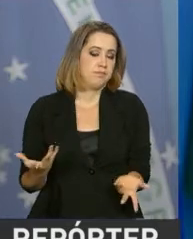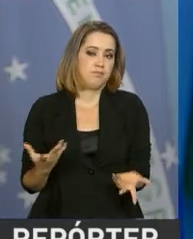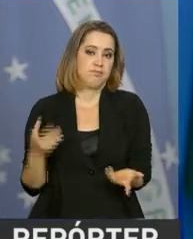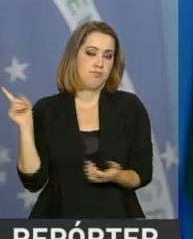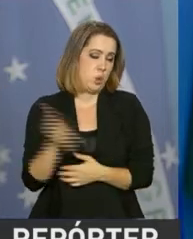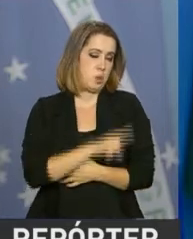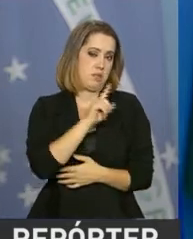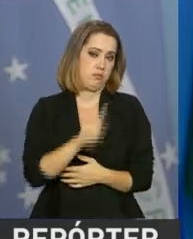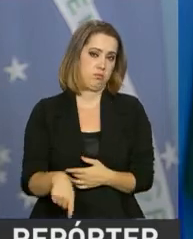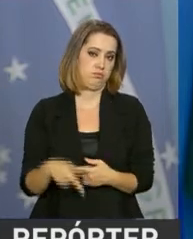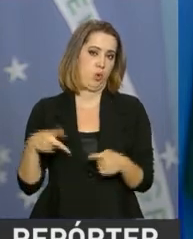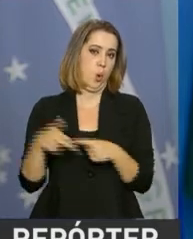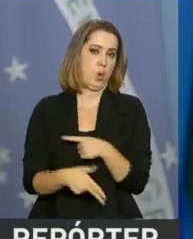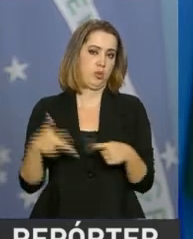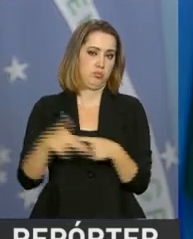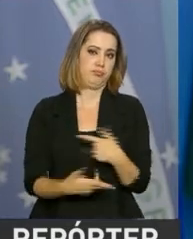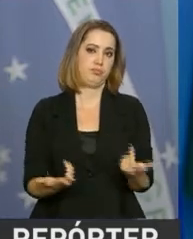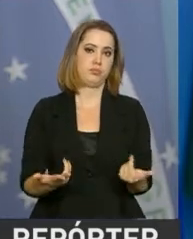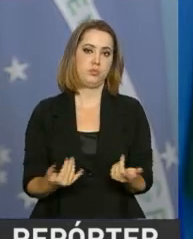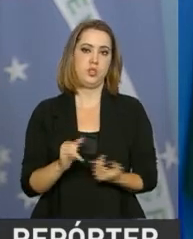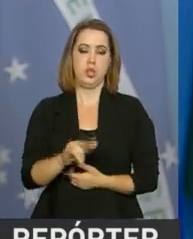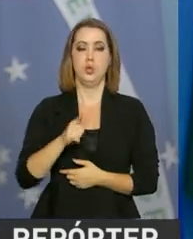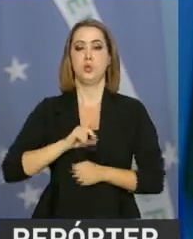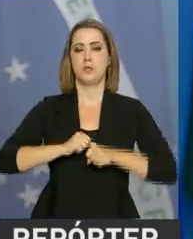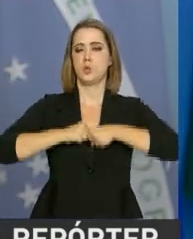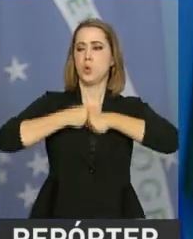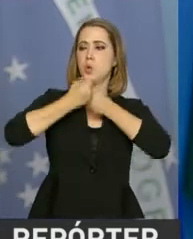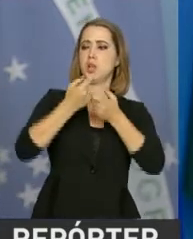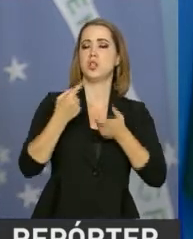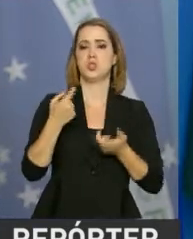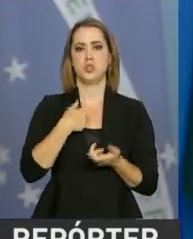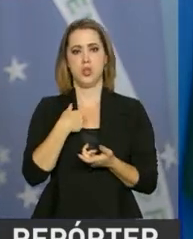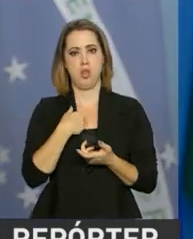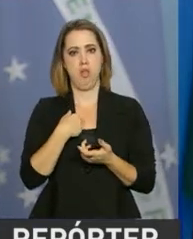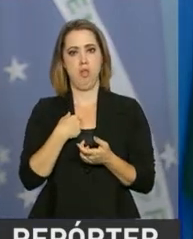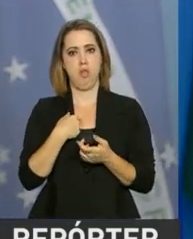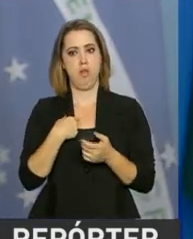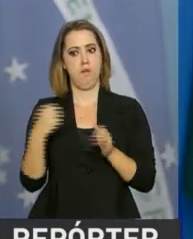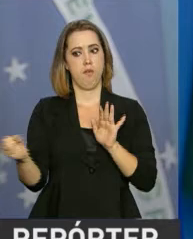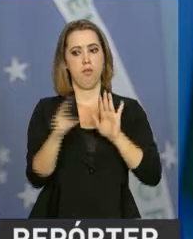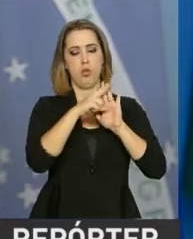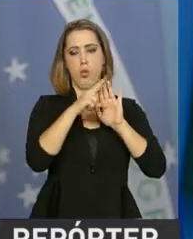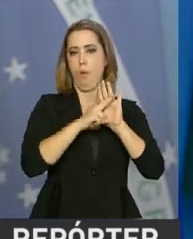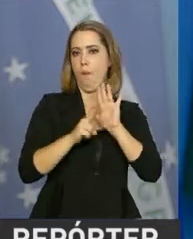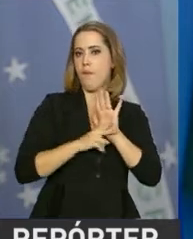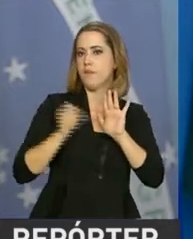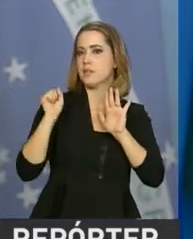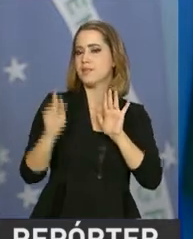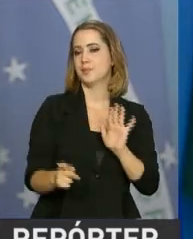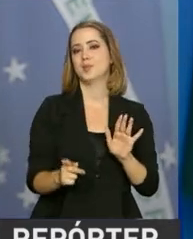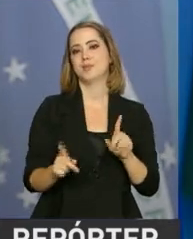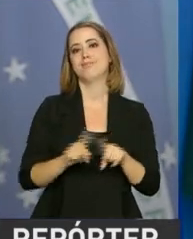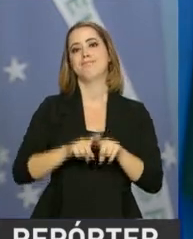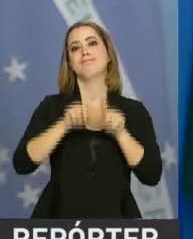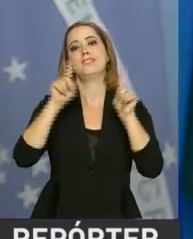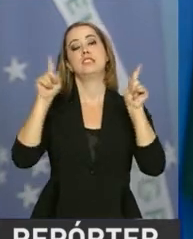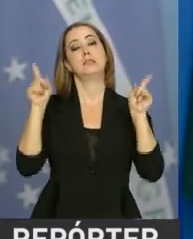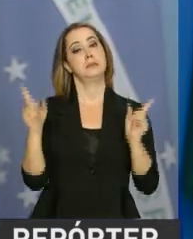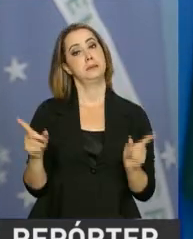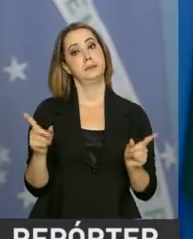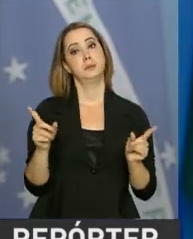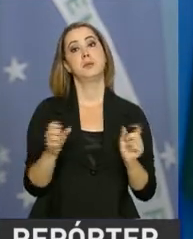restrição. Se não tivéssemos coragem, para que eu vou mexer na questão da Previdência? Ora,